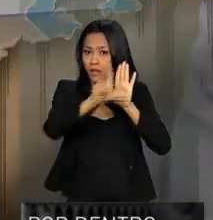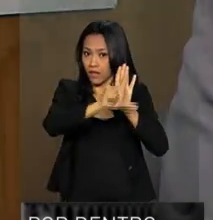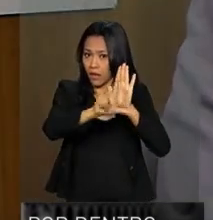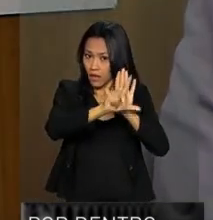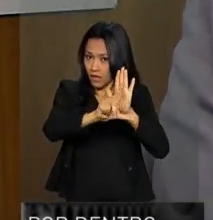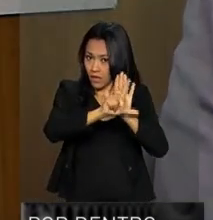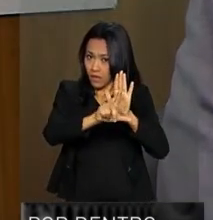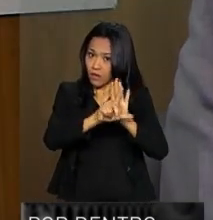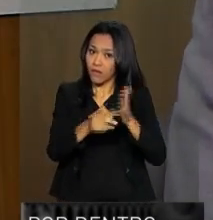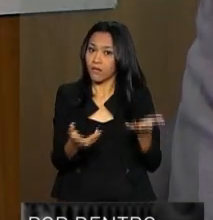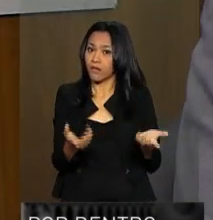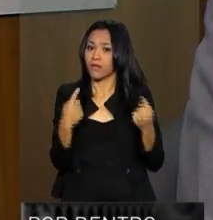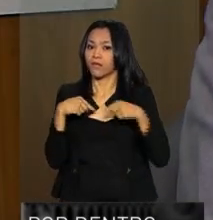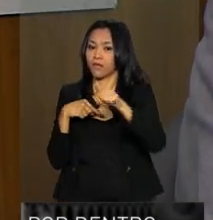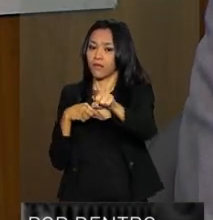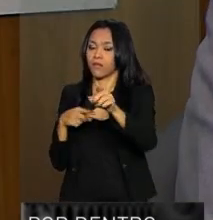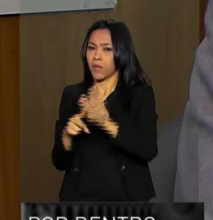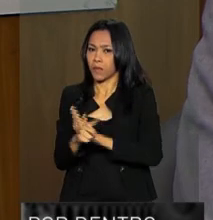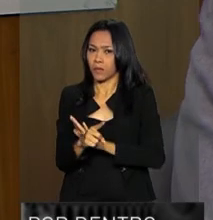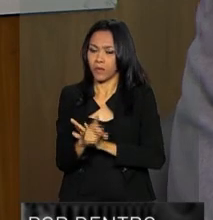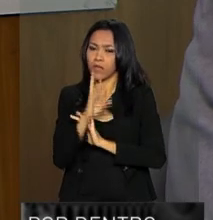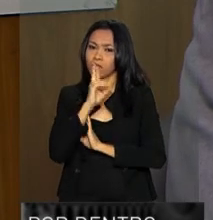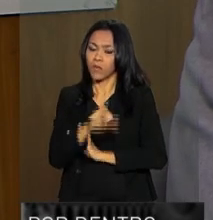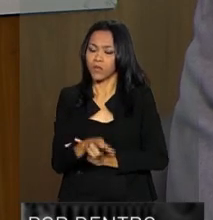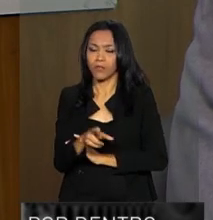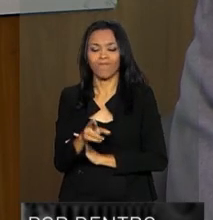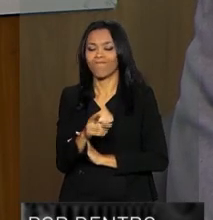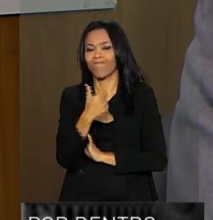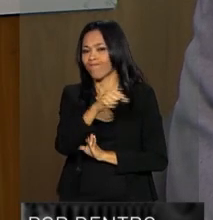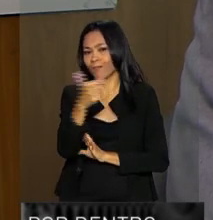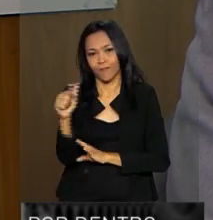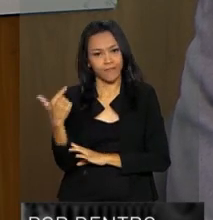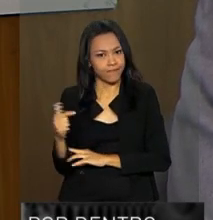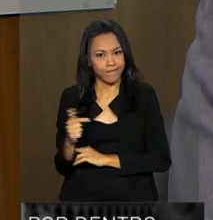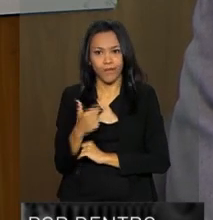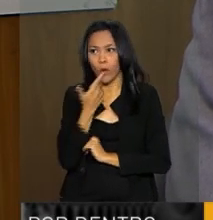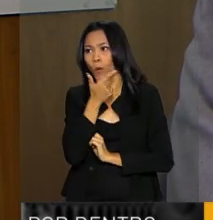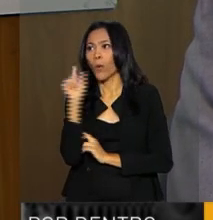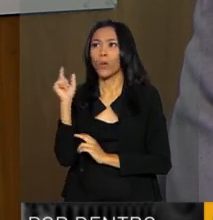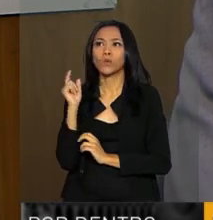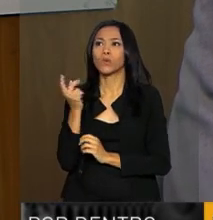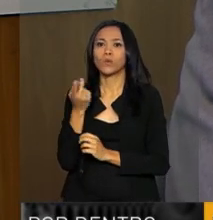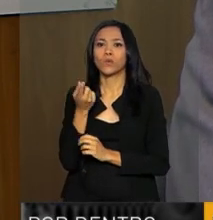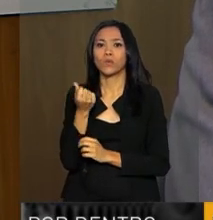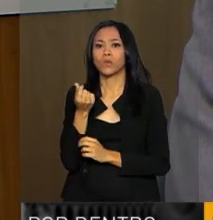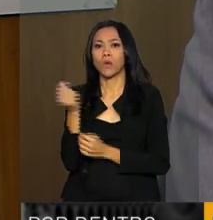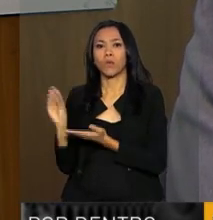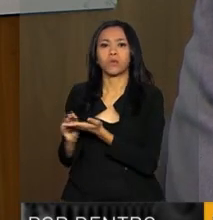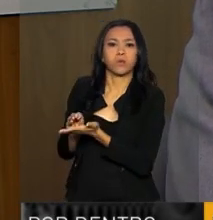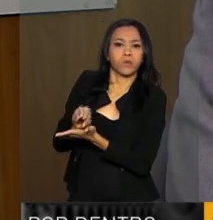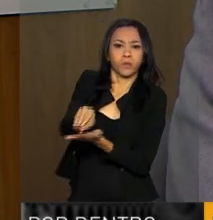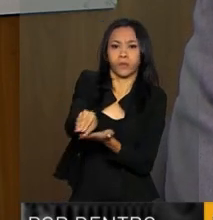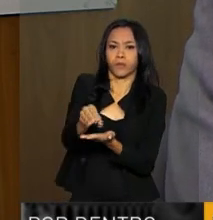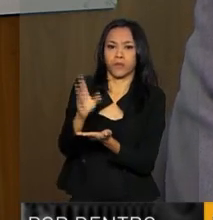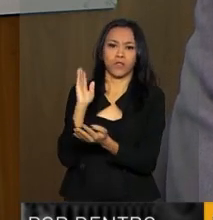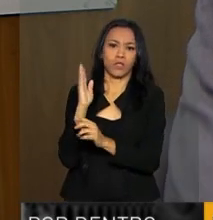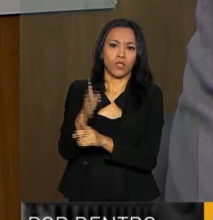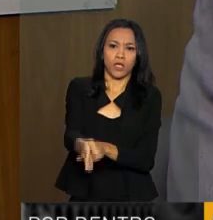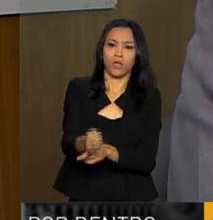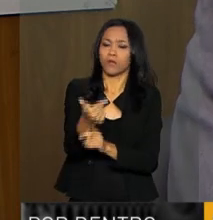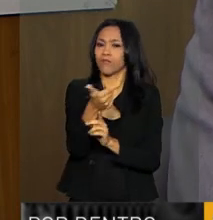tatiana é nós não temos essa possibilidade não há disponibilidade de orçamento direto